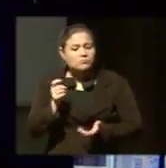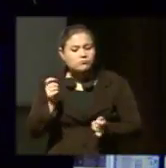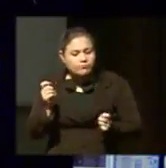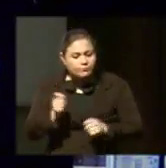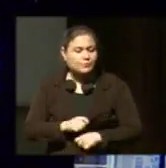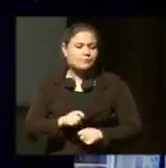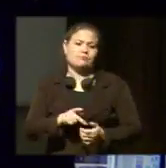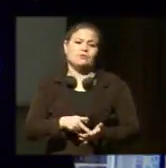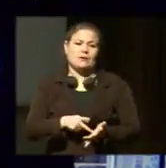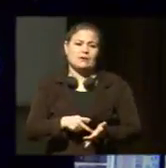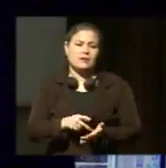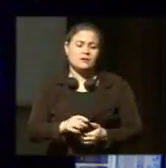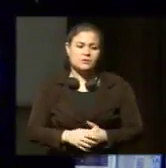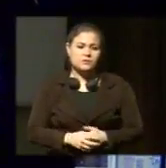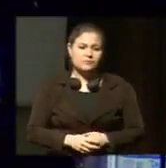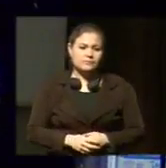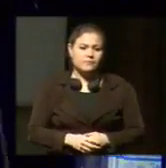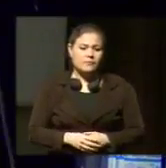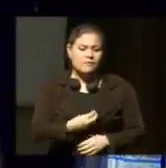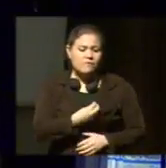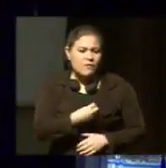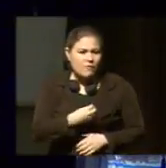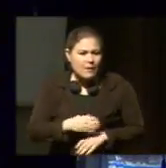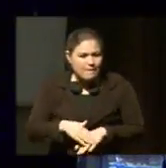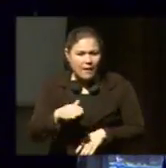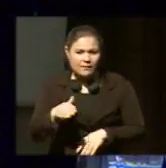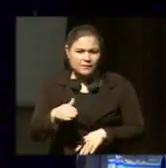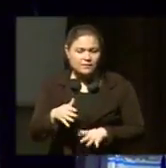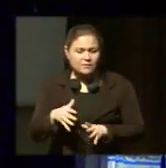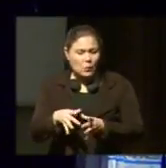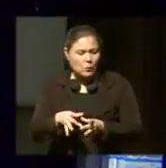realmente viver mais